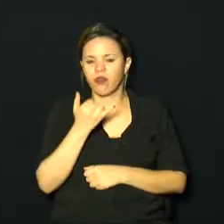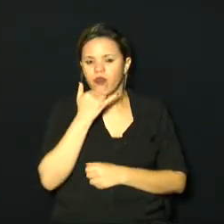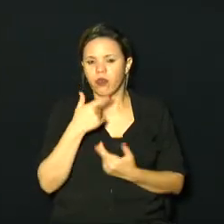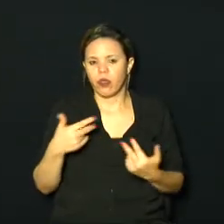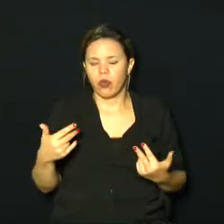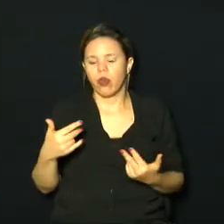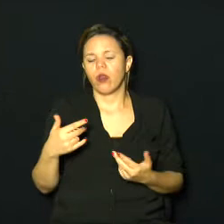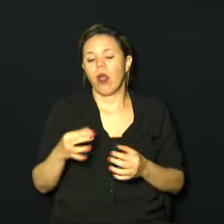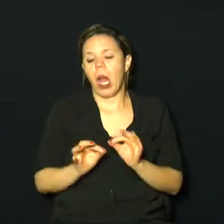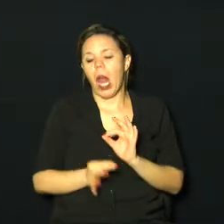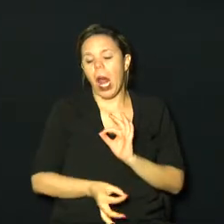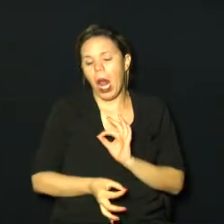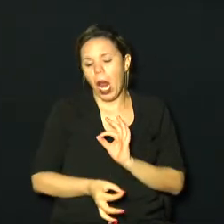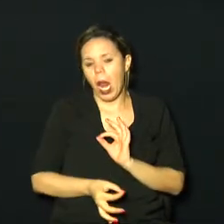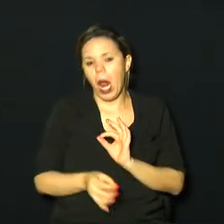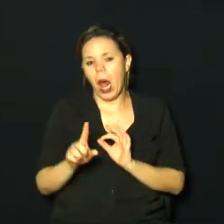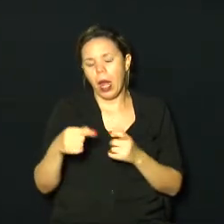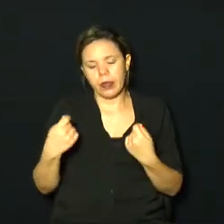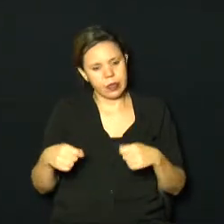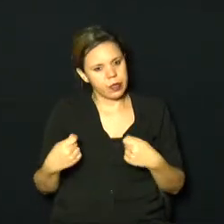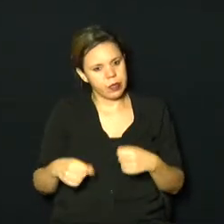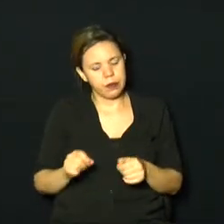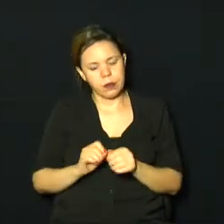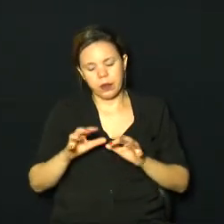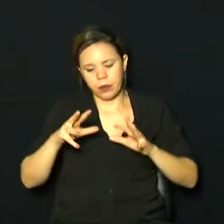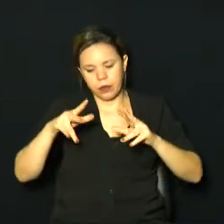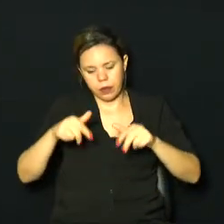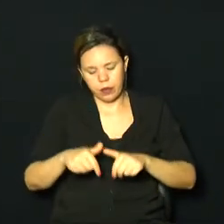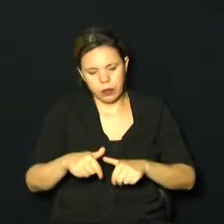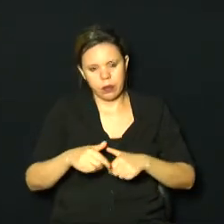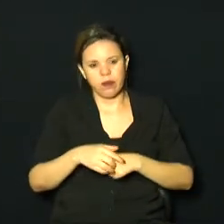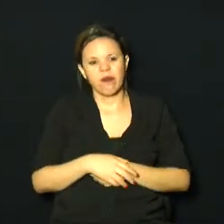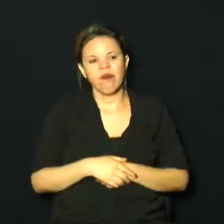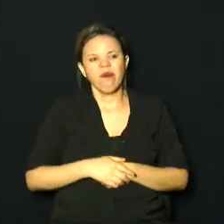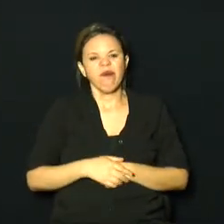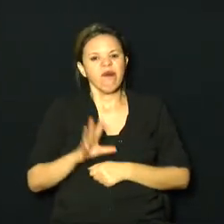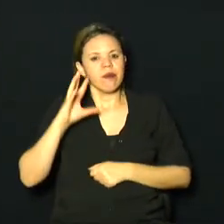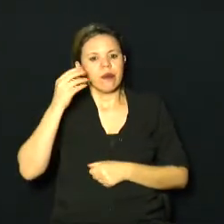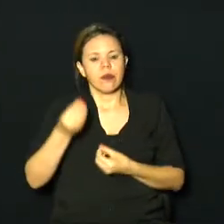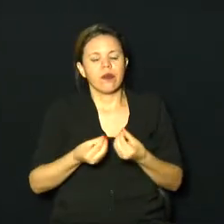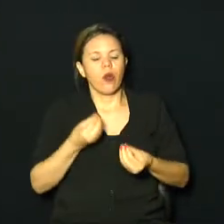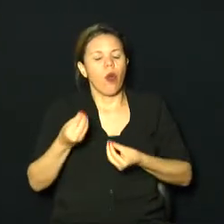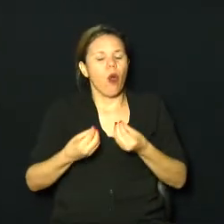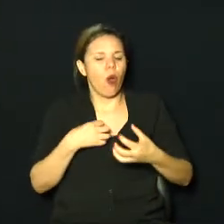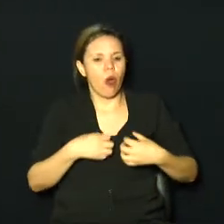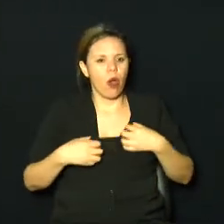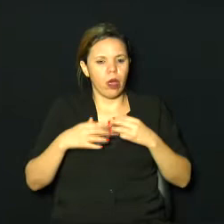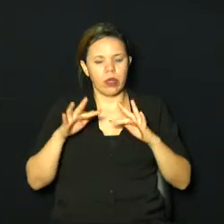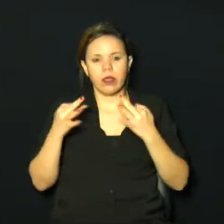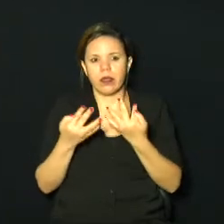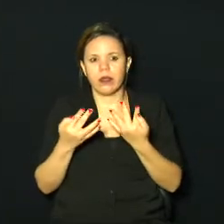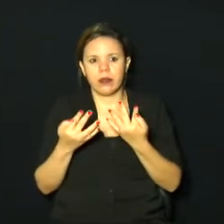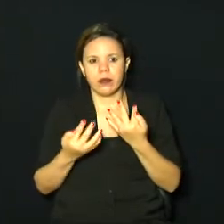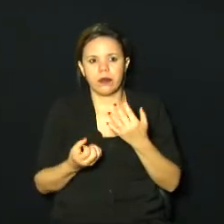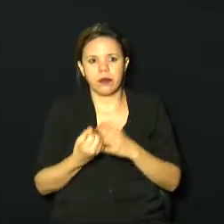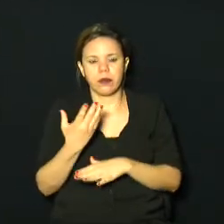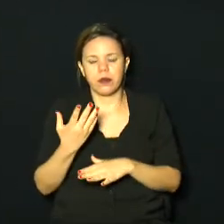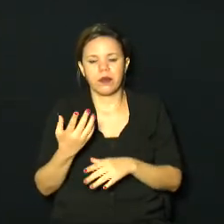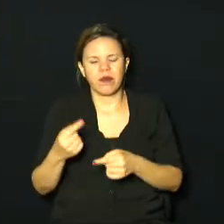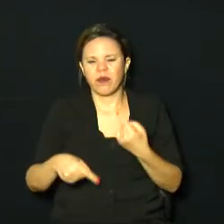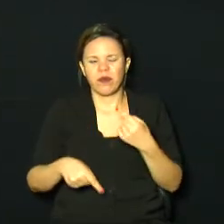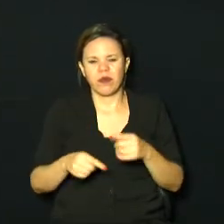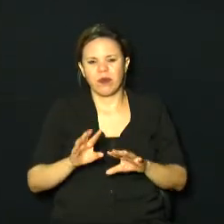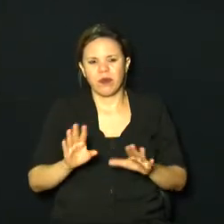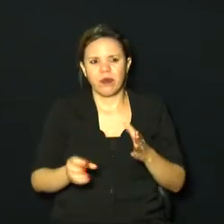se me alonguei, mas era necessário fazer todo esse histórico para entender o que é o drama dessas famílias, a injustiça que está